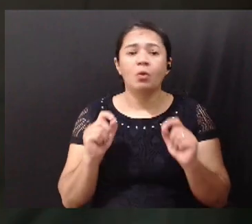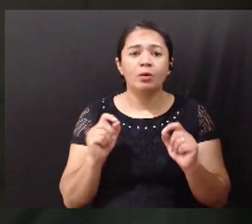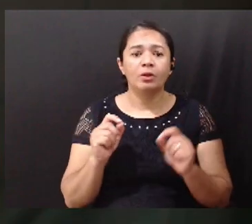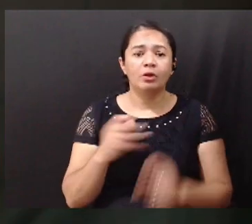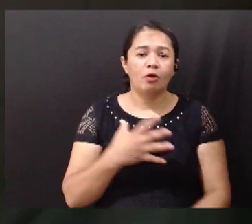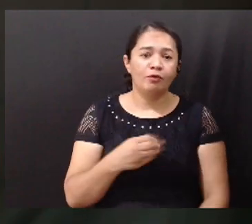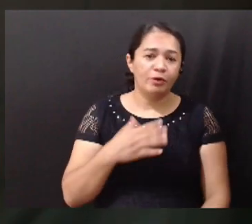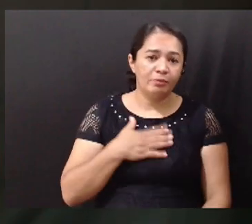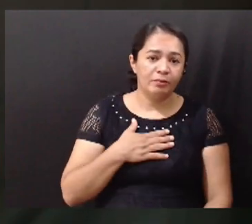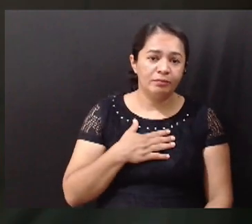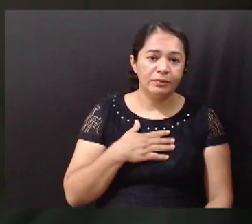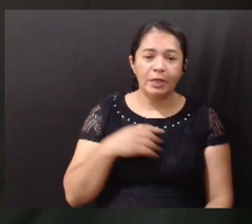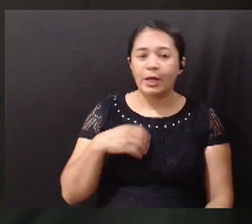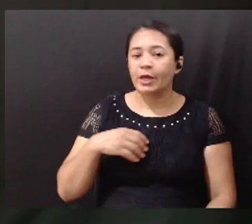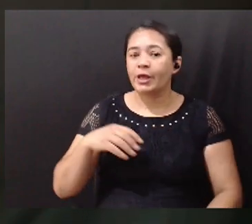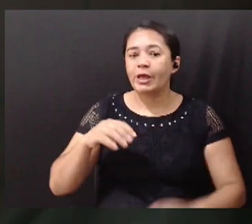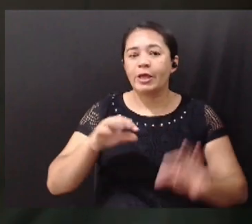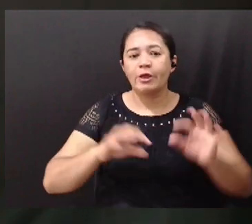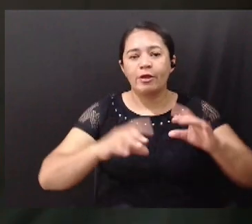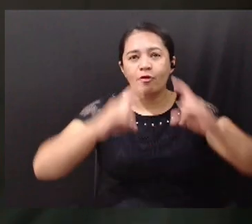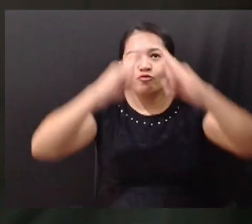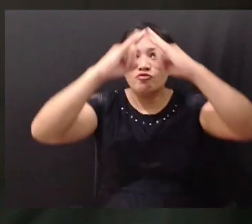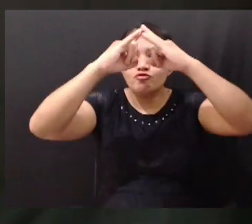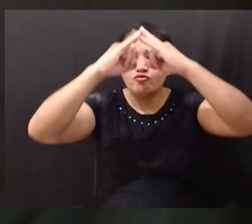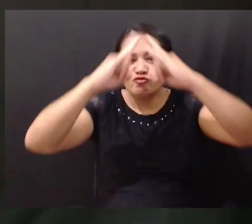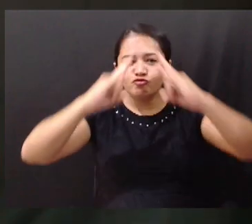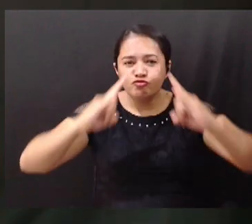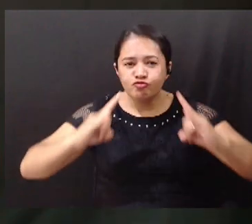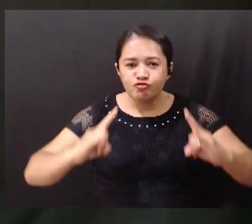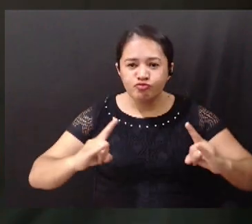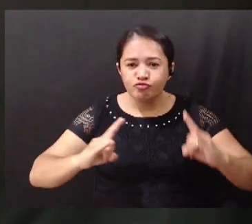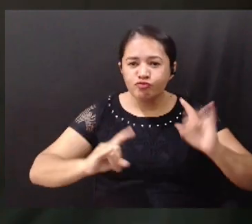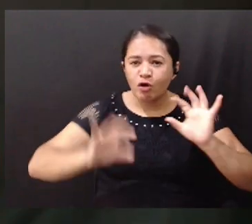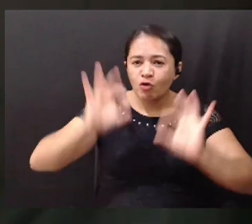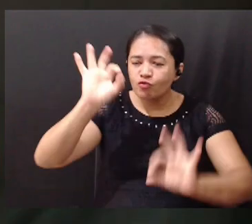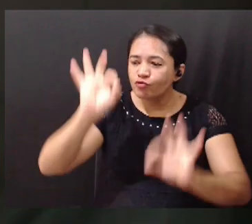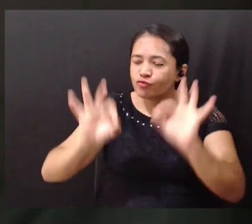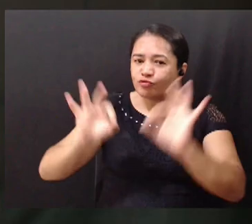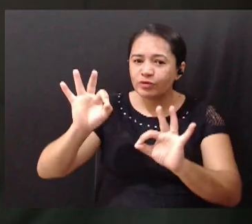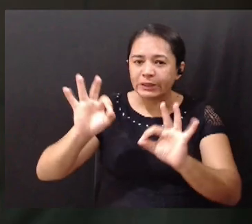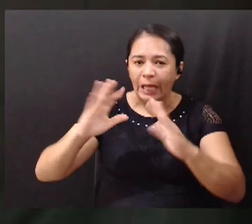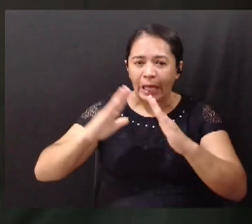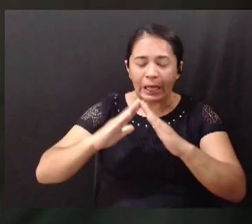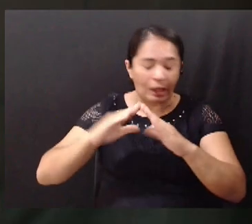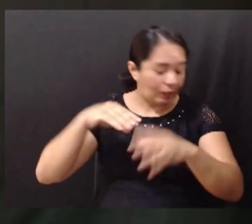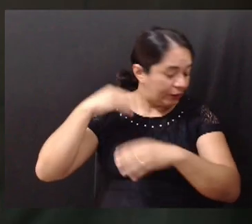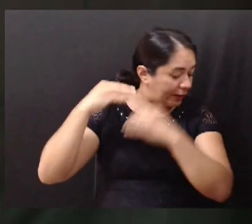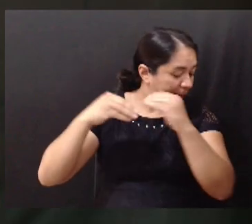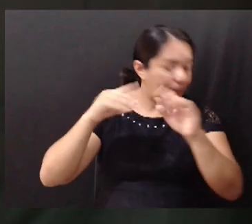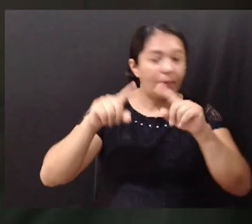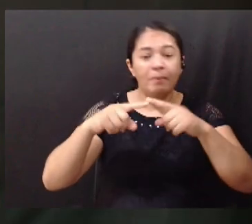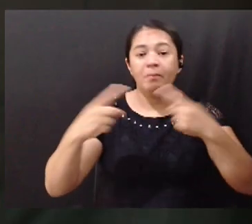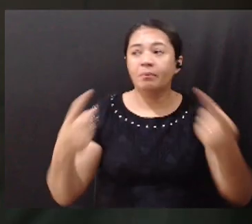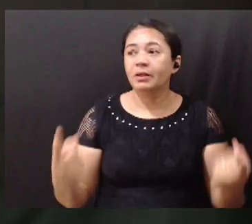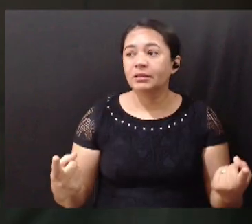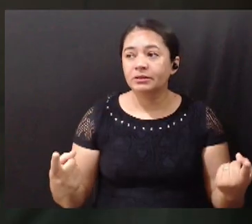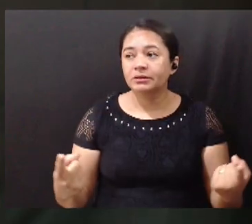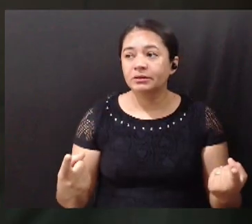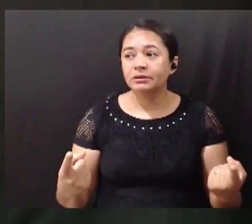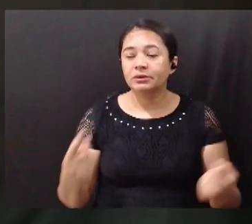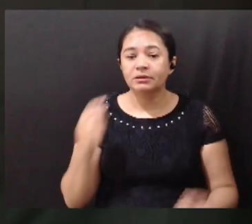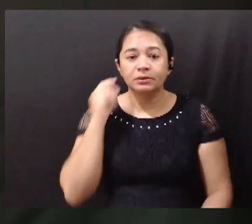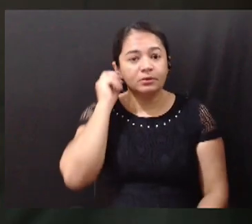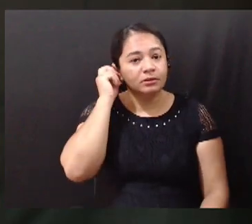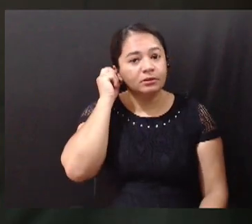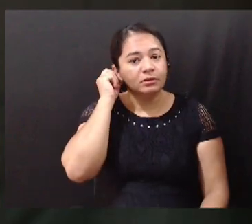cabana, pegava o cobertor, fazia cabana e tal. A casa vira um caos, vira uma bagunça, mas é um caos